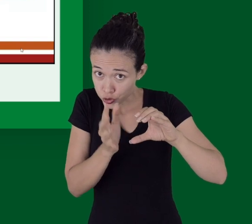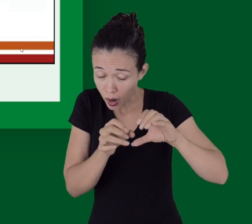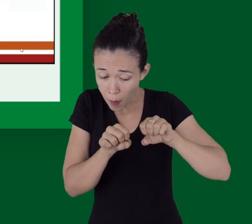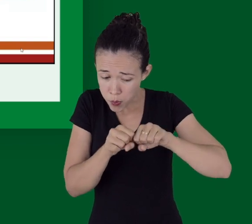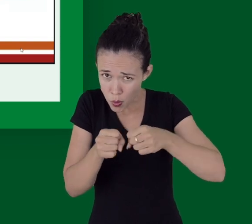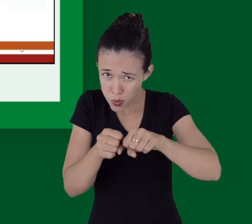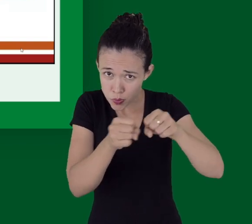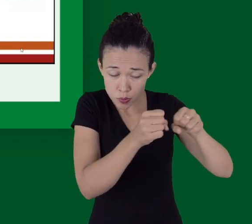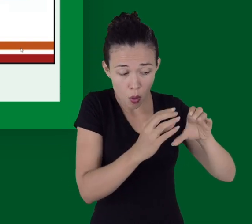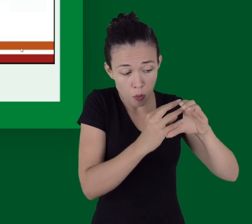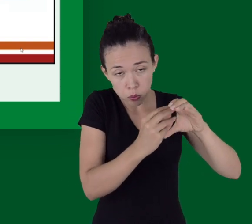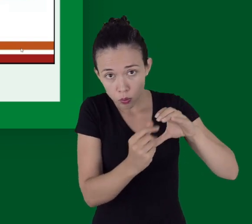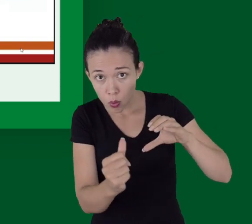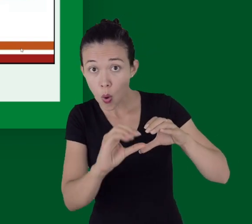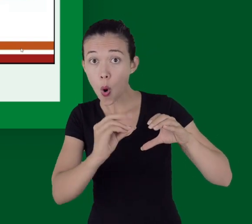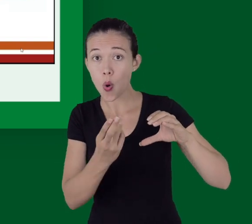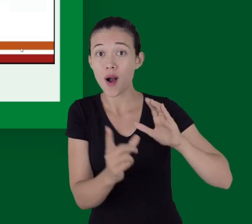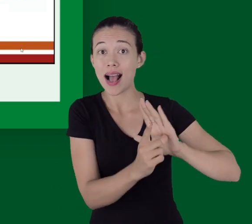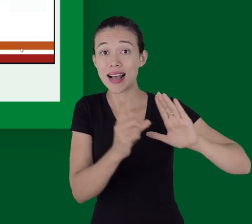morta